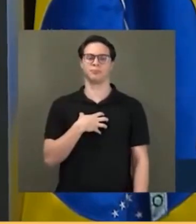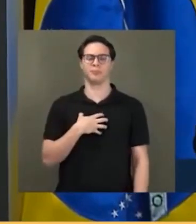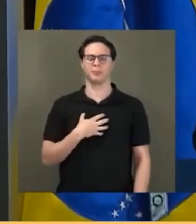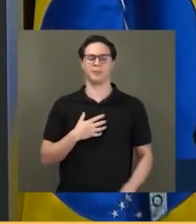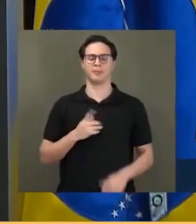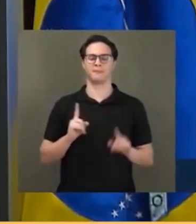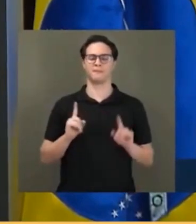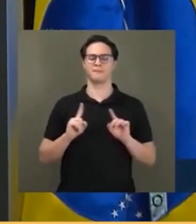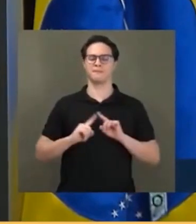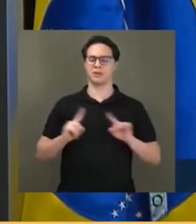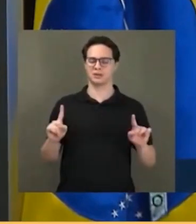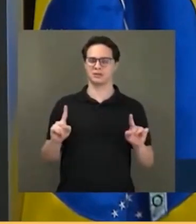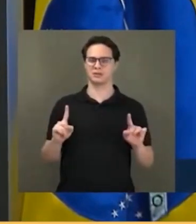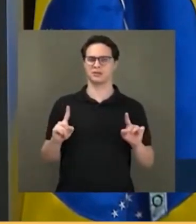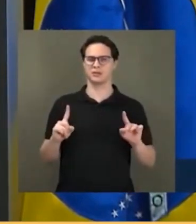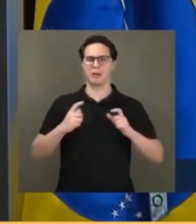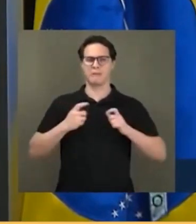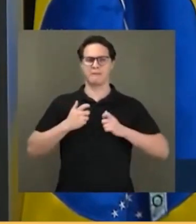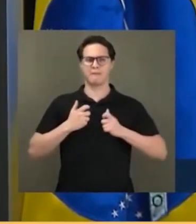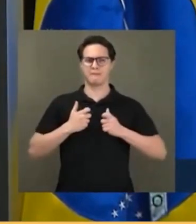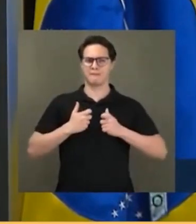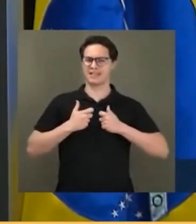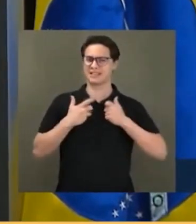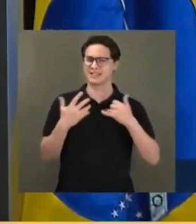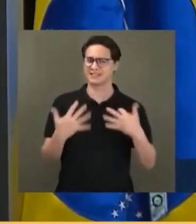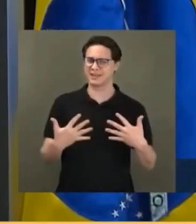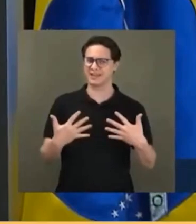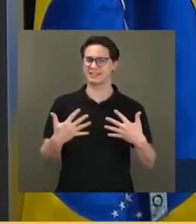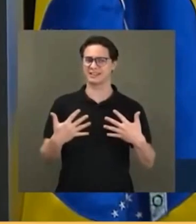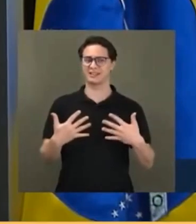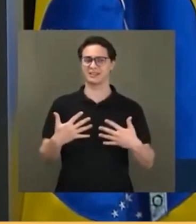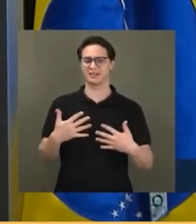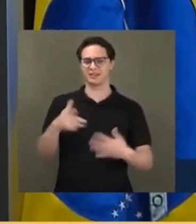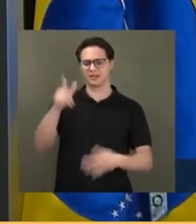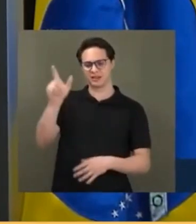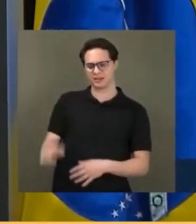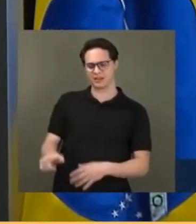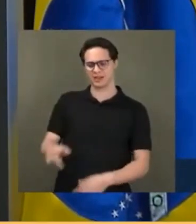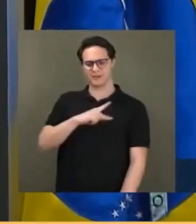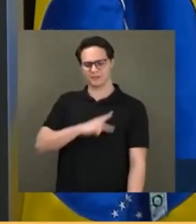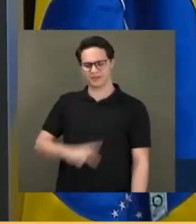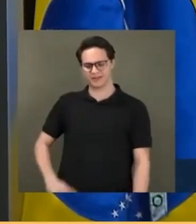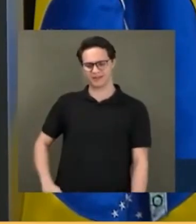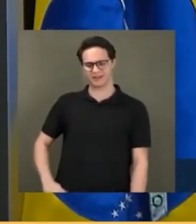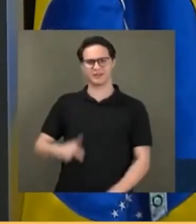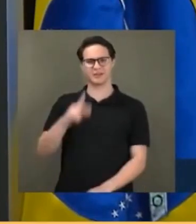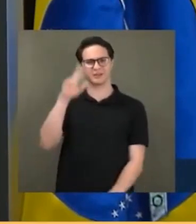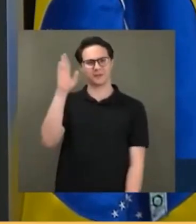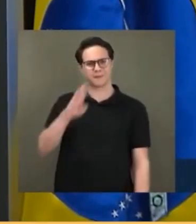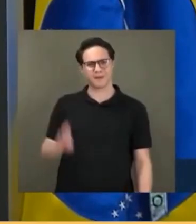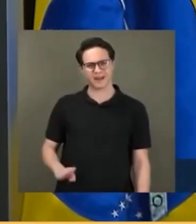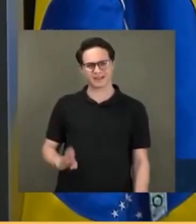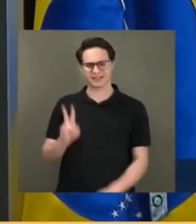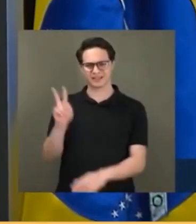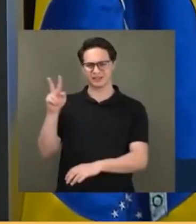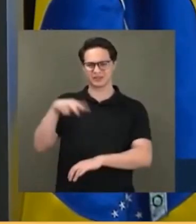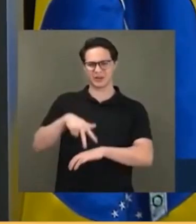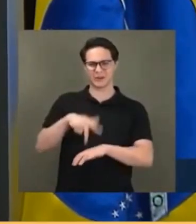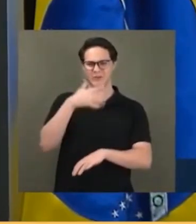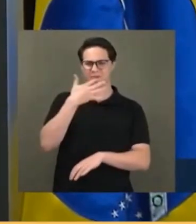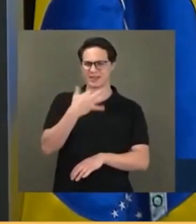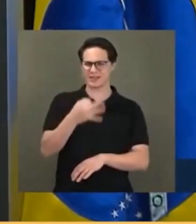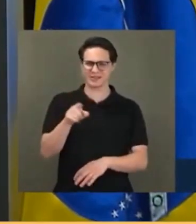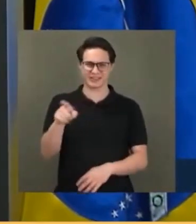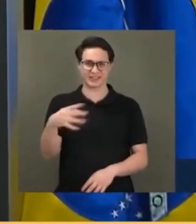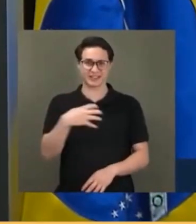agora expressar isso na condição de Presidente da República Federativa do Brasil e pior